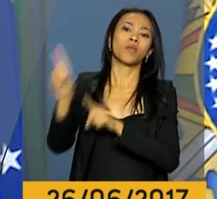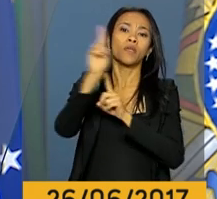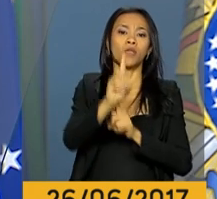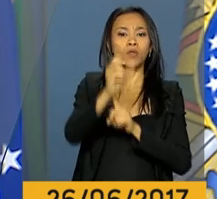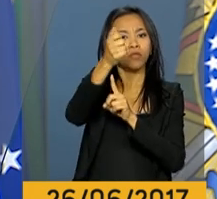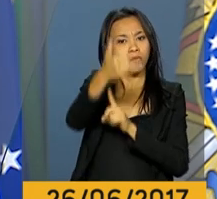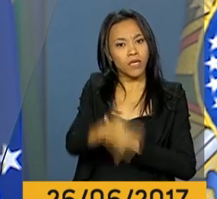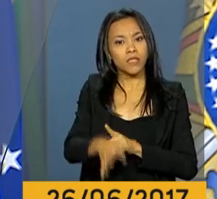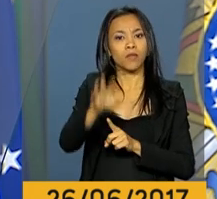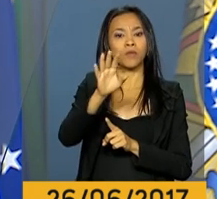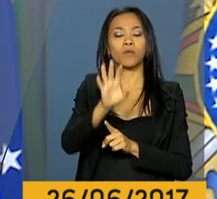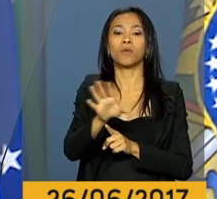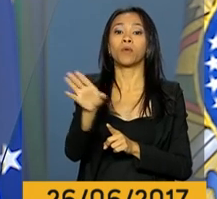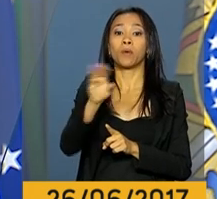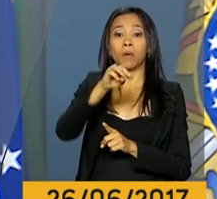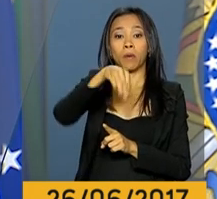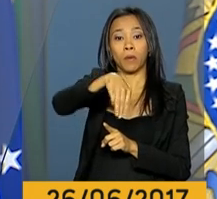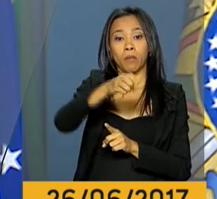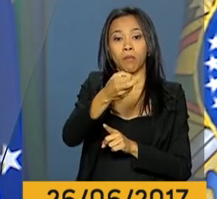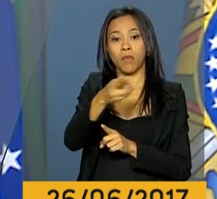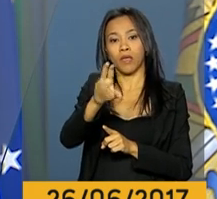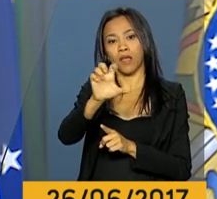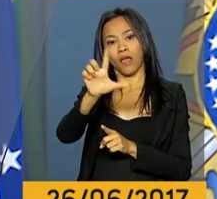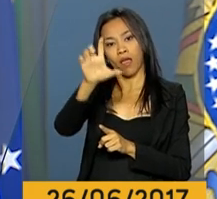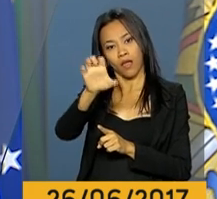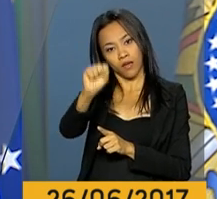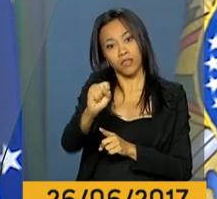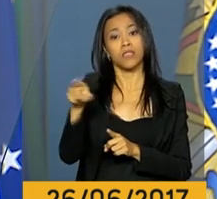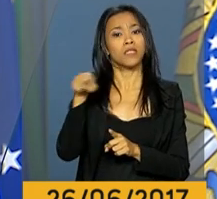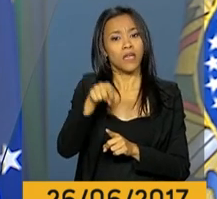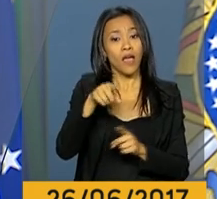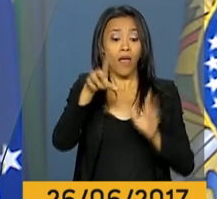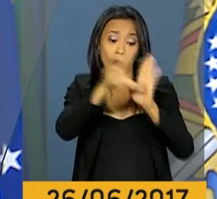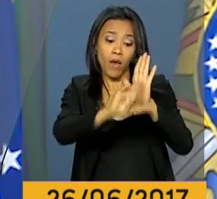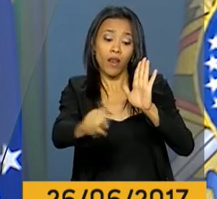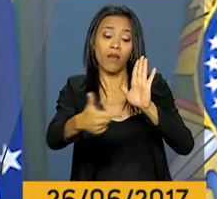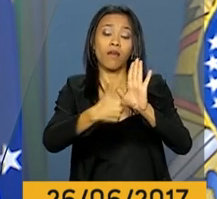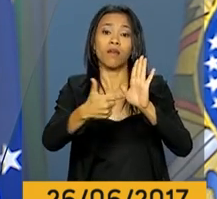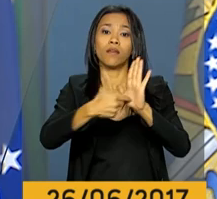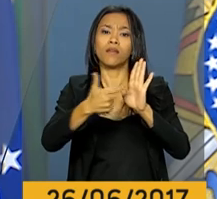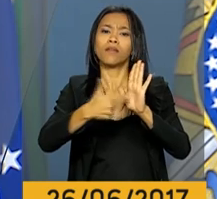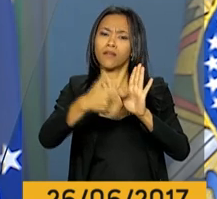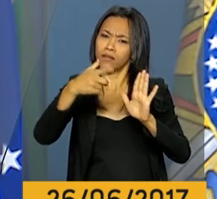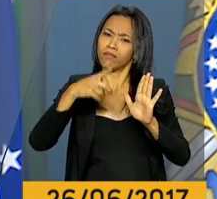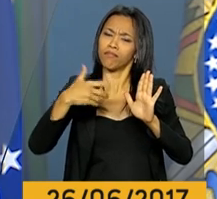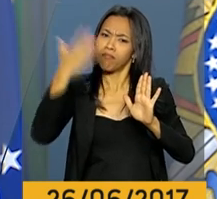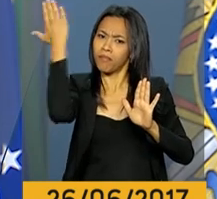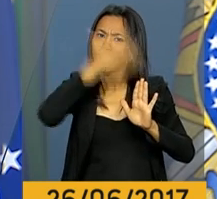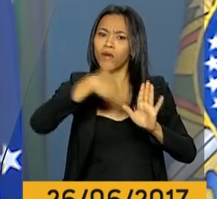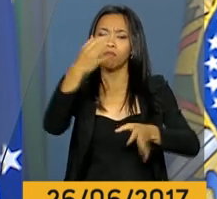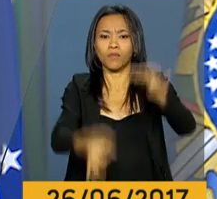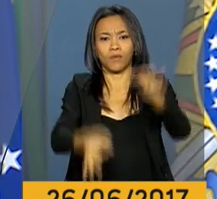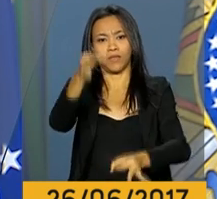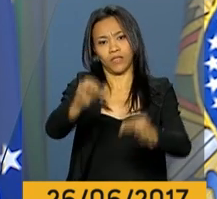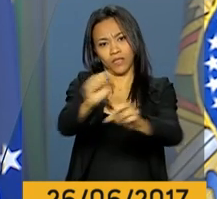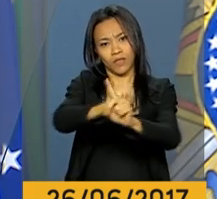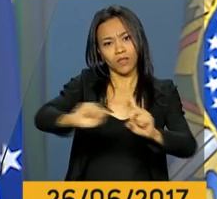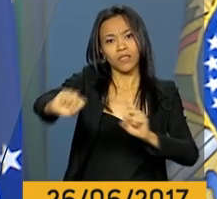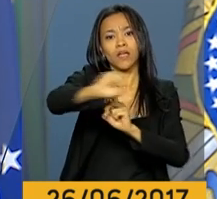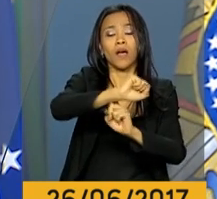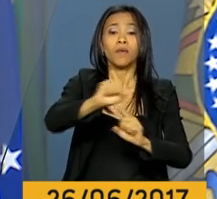uma lei que de alguma maneira promove a justiça social que garante a transparência e que protege o